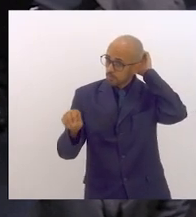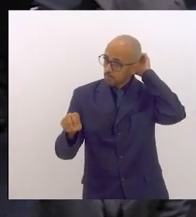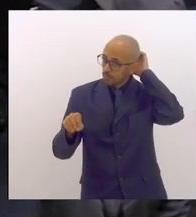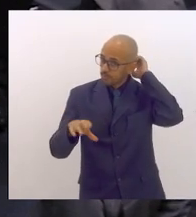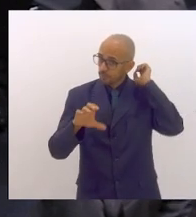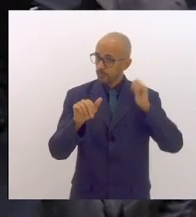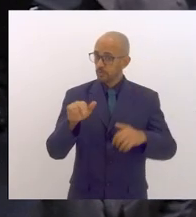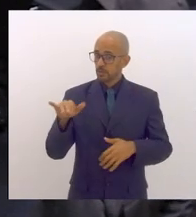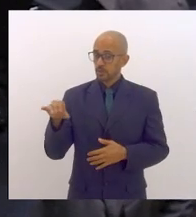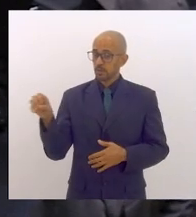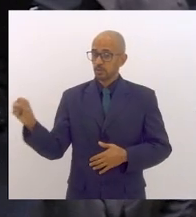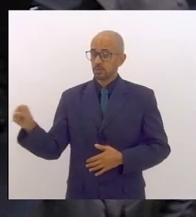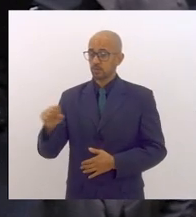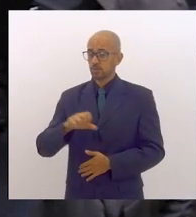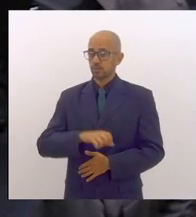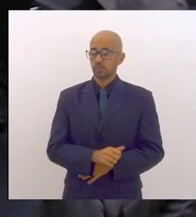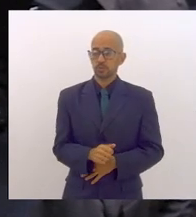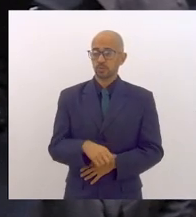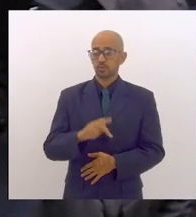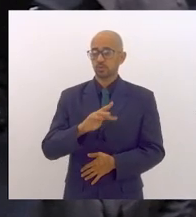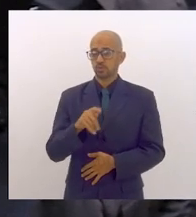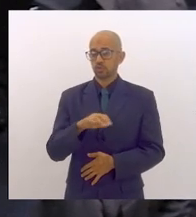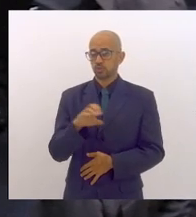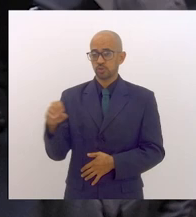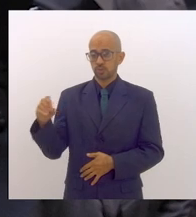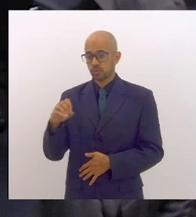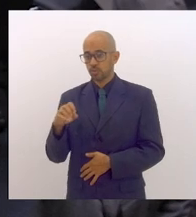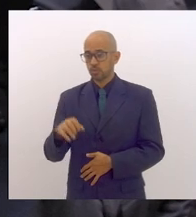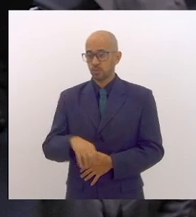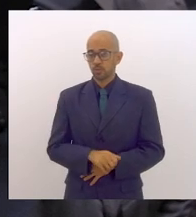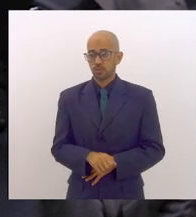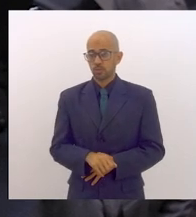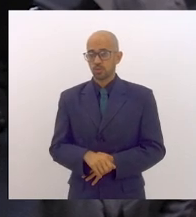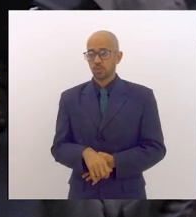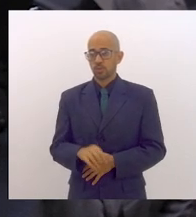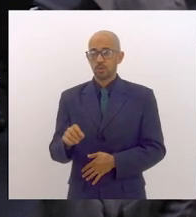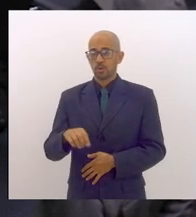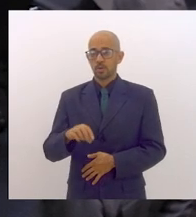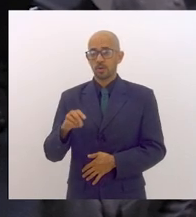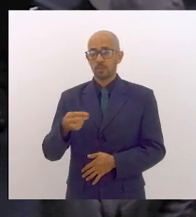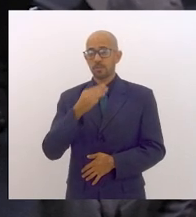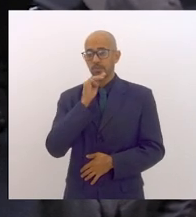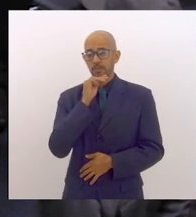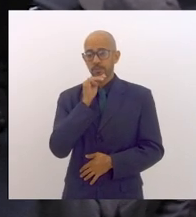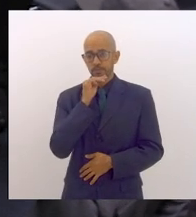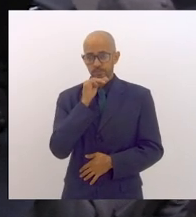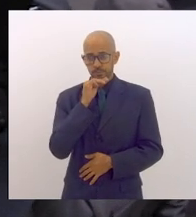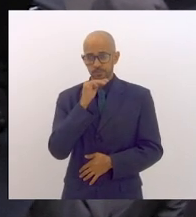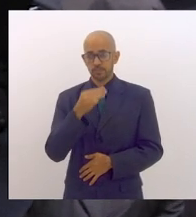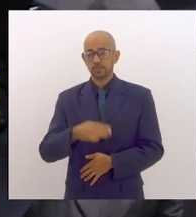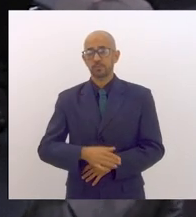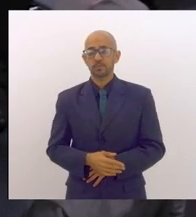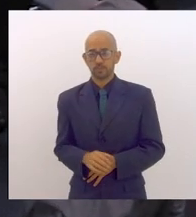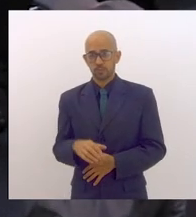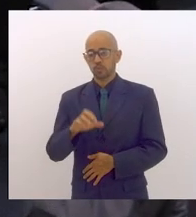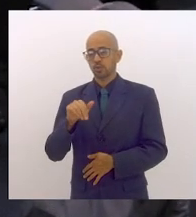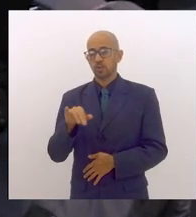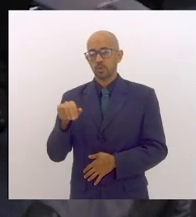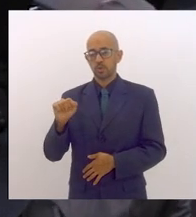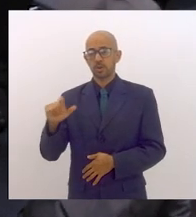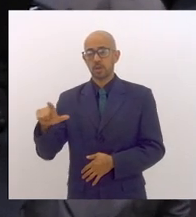Macedo, deputado Chico Machado, deputado Chiquinho da Mangueira, deputado Coronel